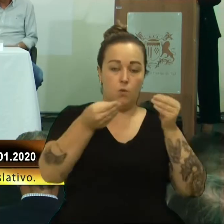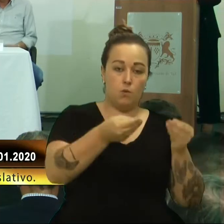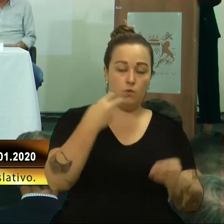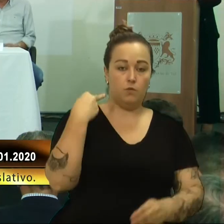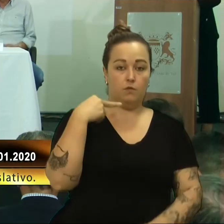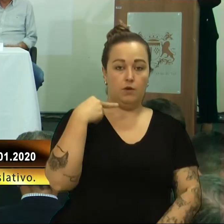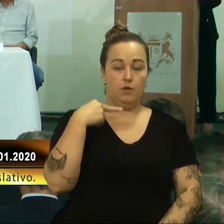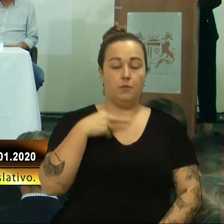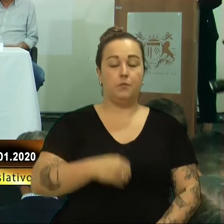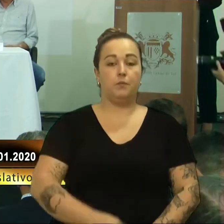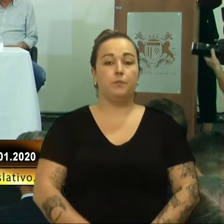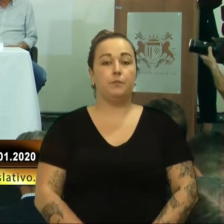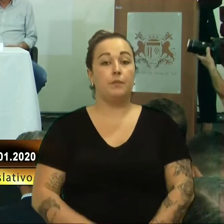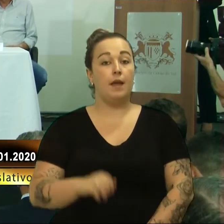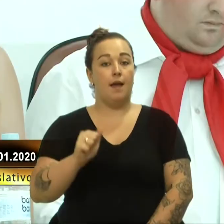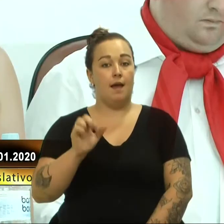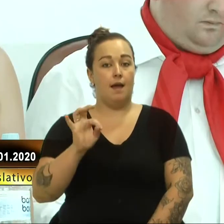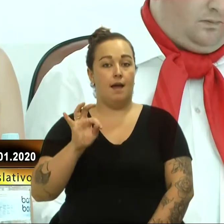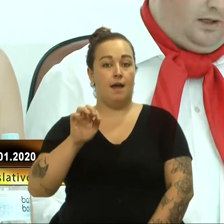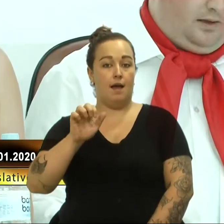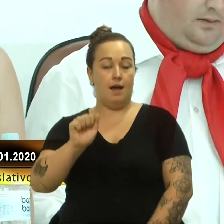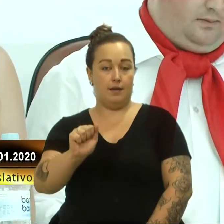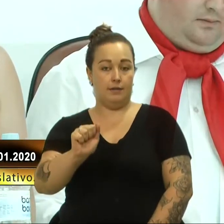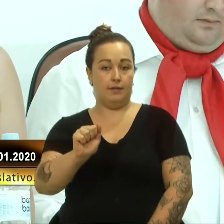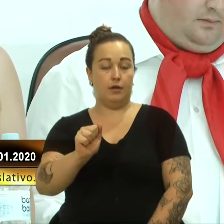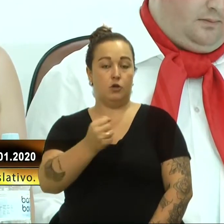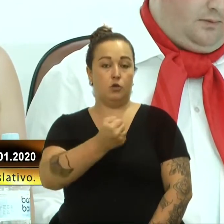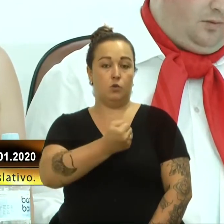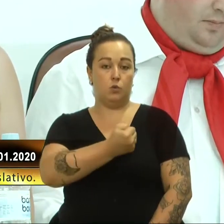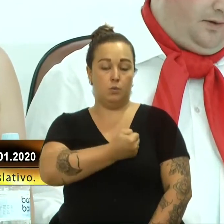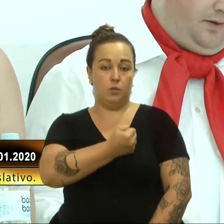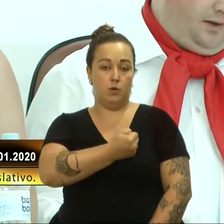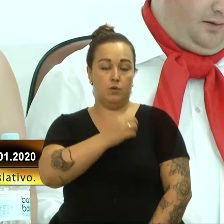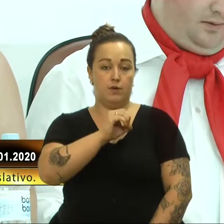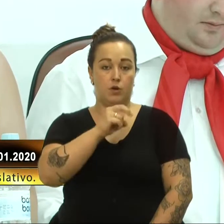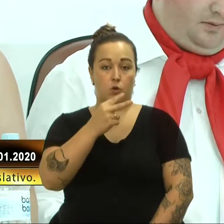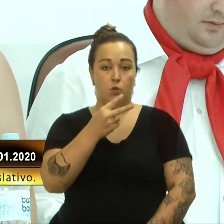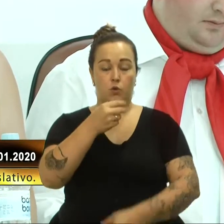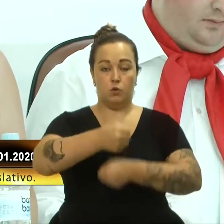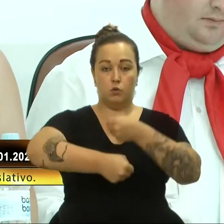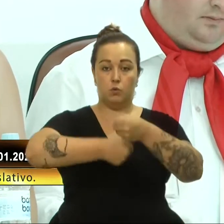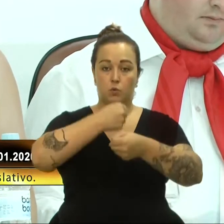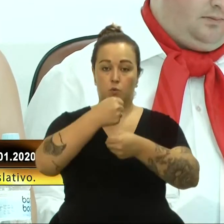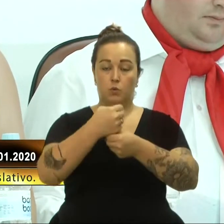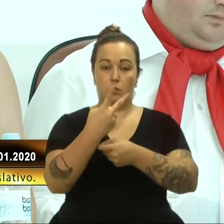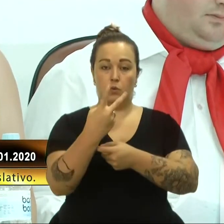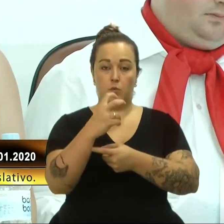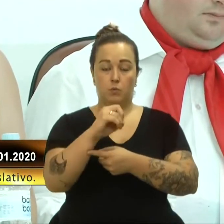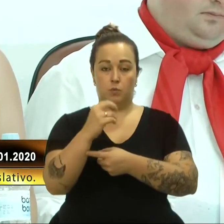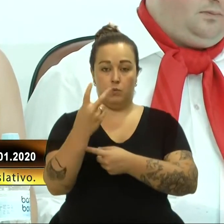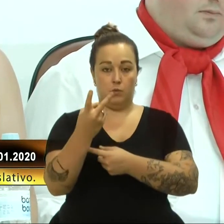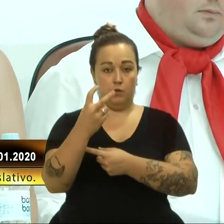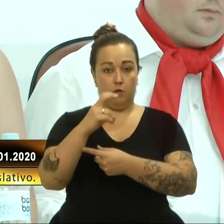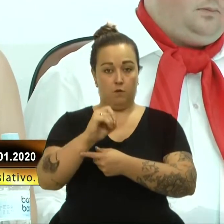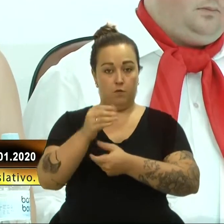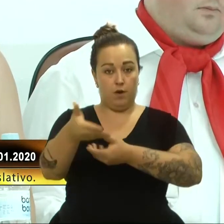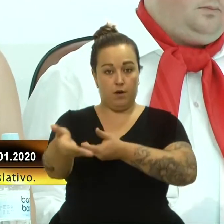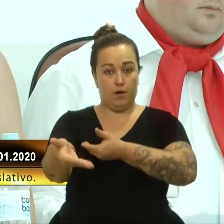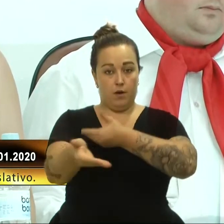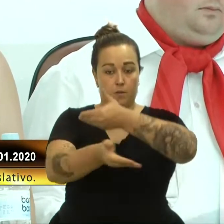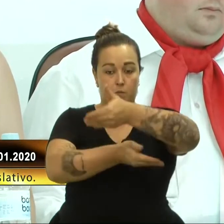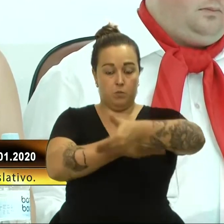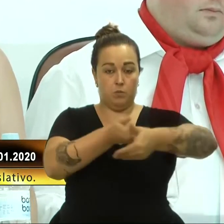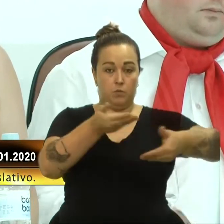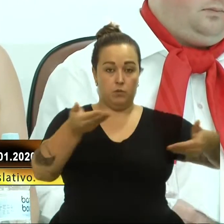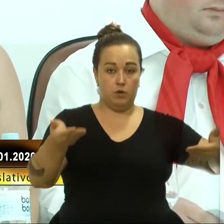Ata número 02/2020. Ata de transmissão do cargo de presidente da Câmara Municipal de Caxias do